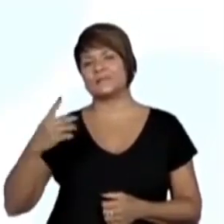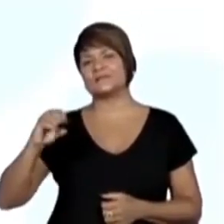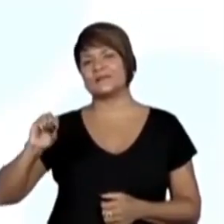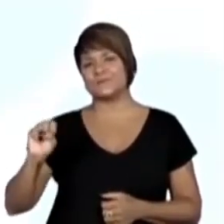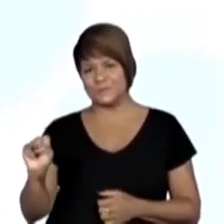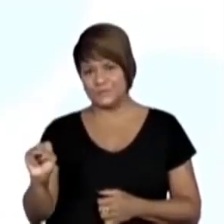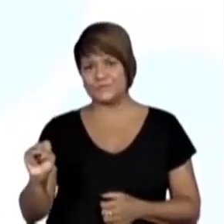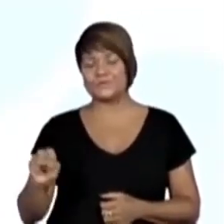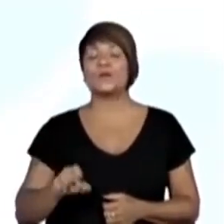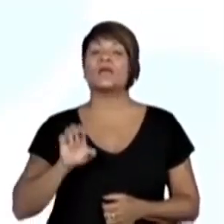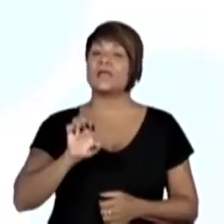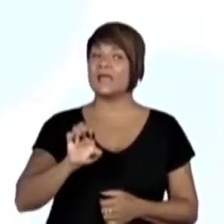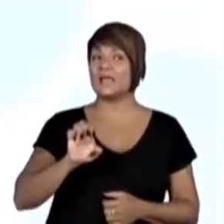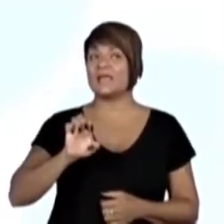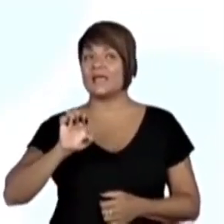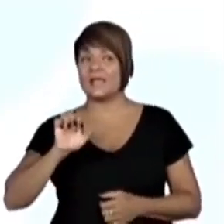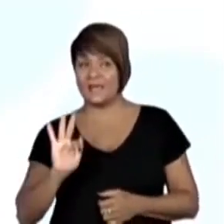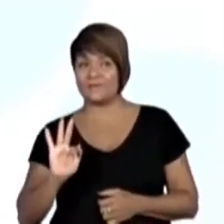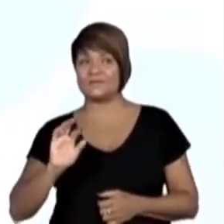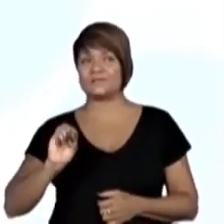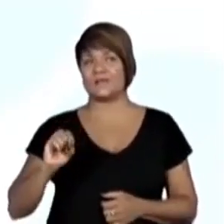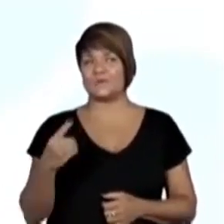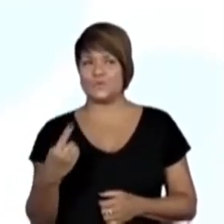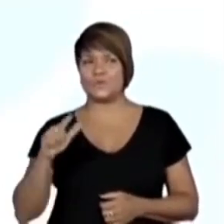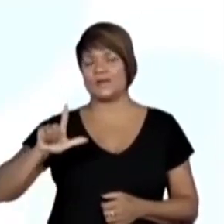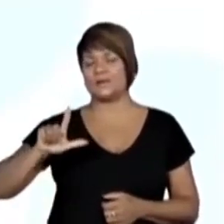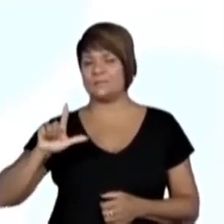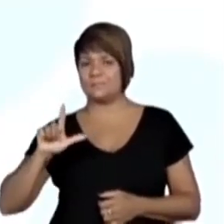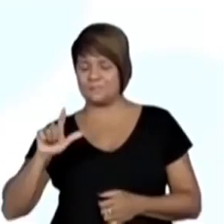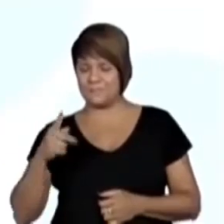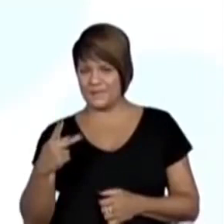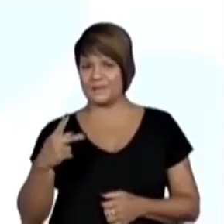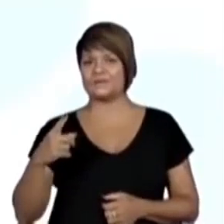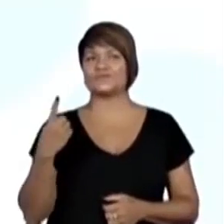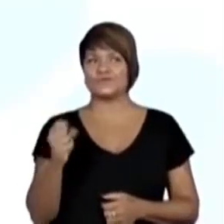LP08, EF01, LP18,